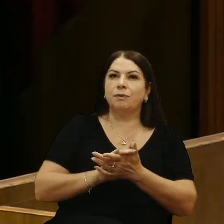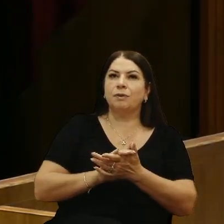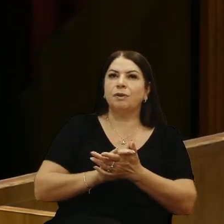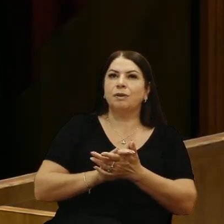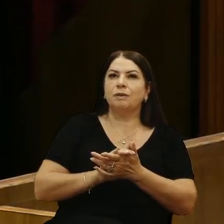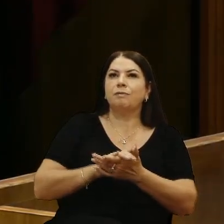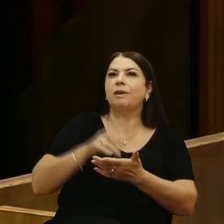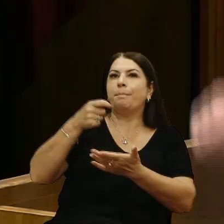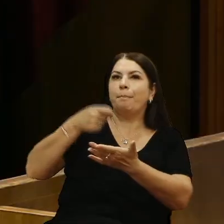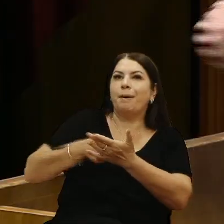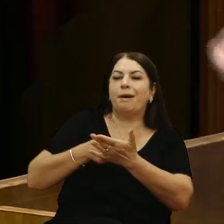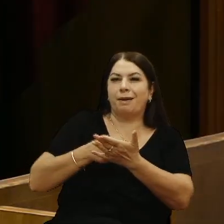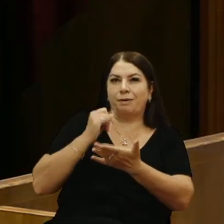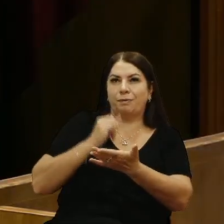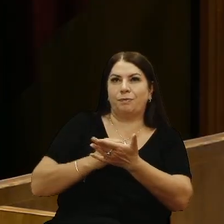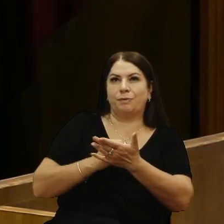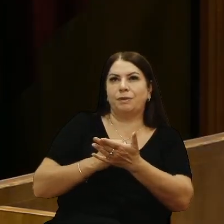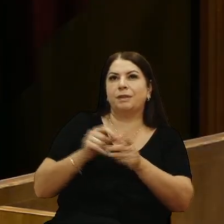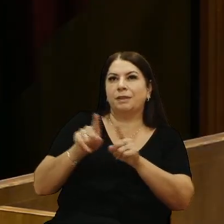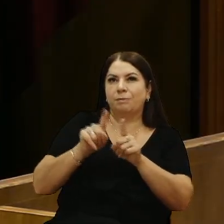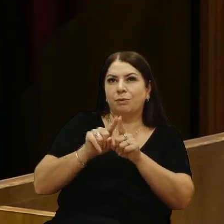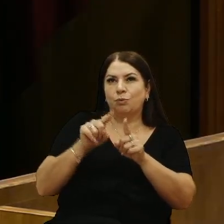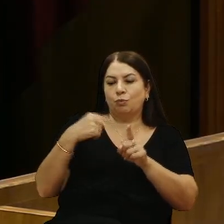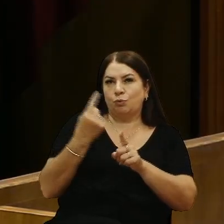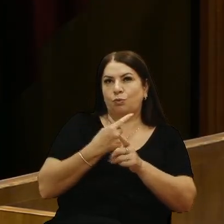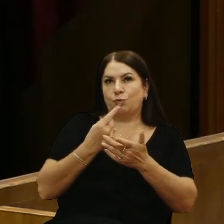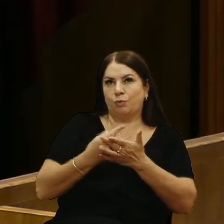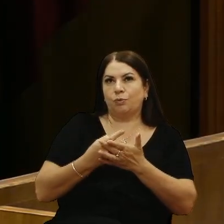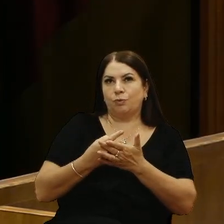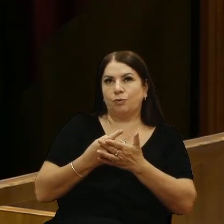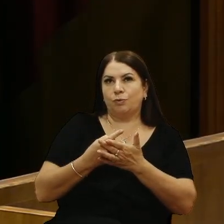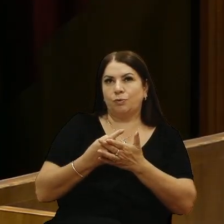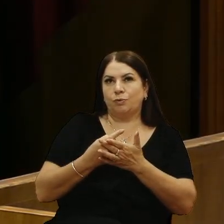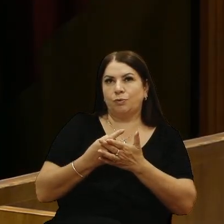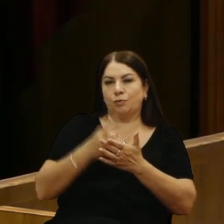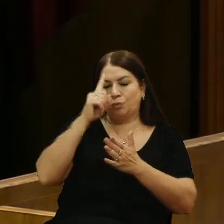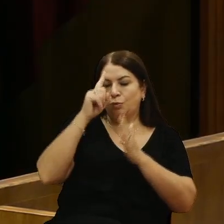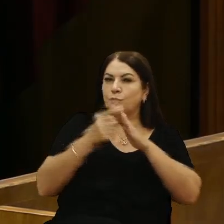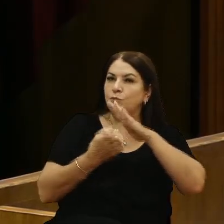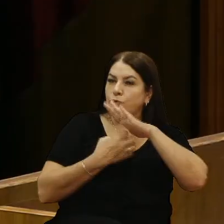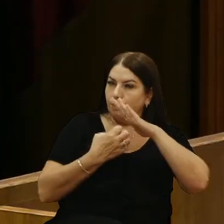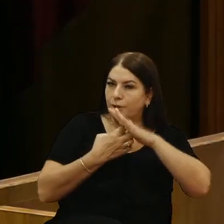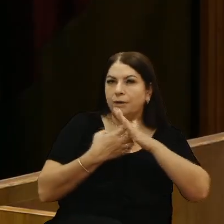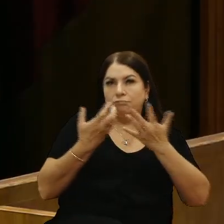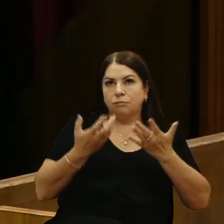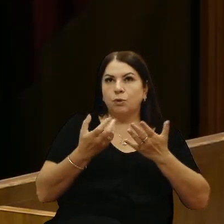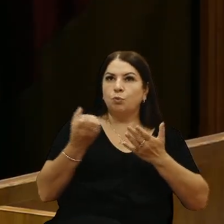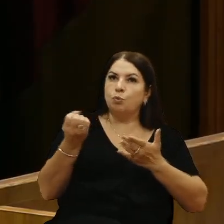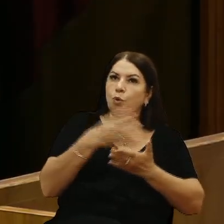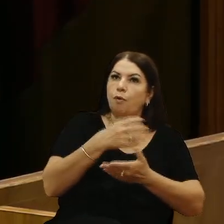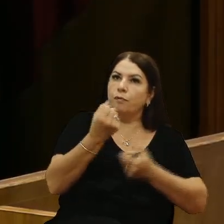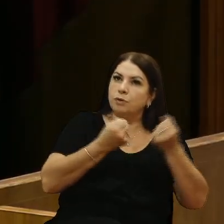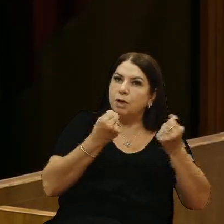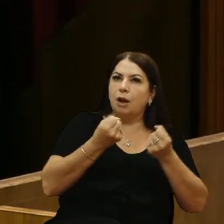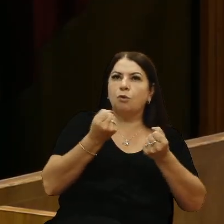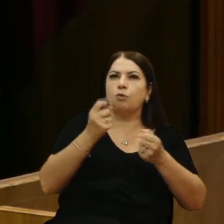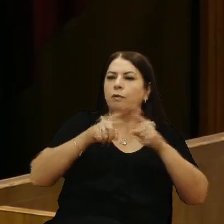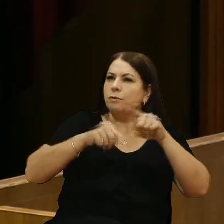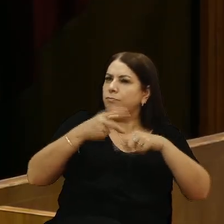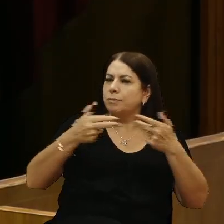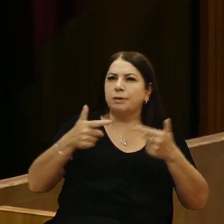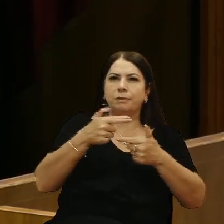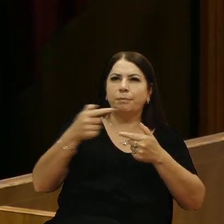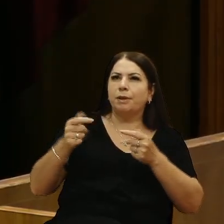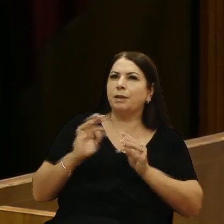do contribuinte, em especial do bolso dos nossos empresários. Então, novas viaturas, novos equipamentos,